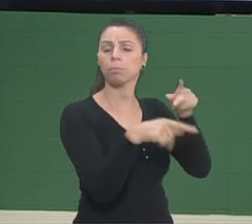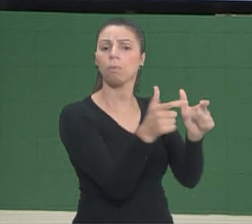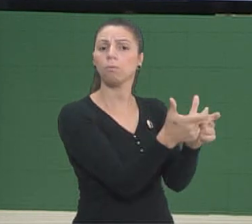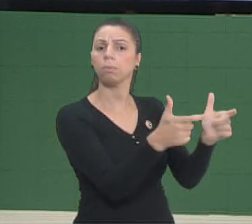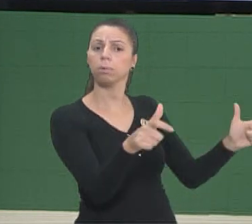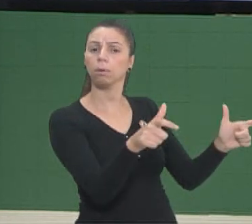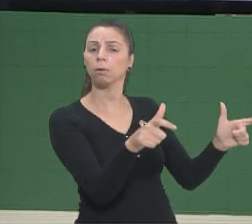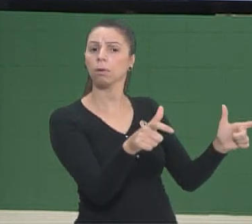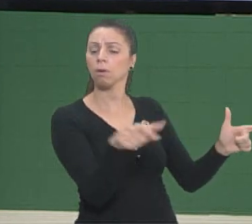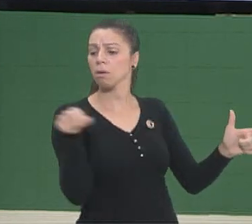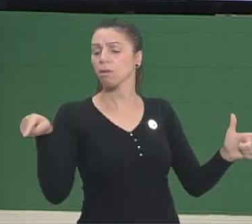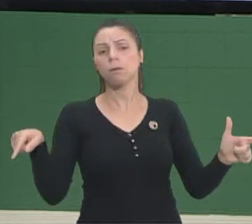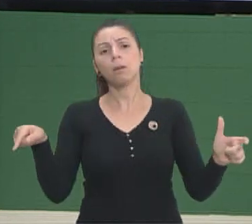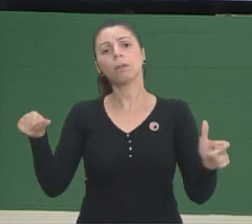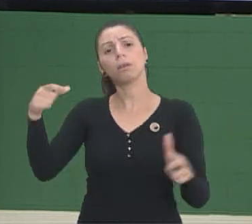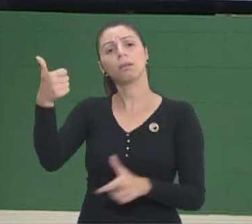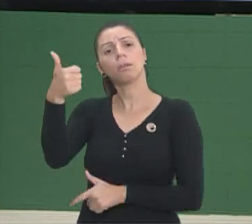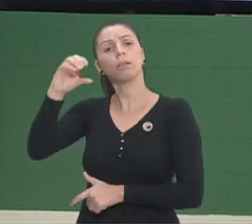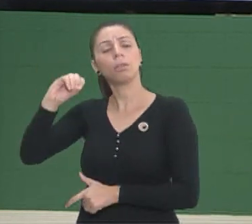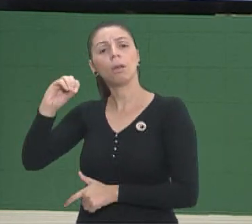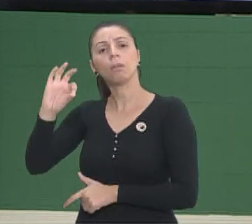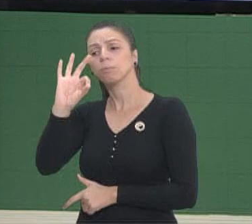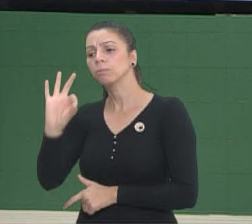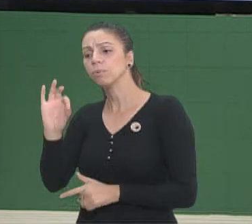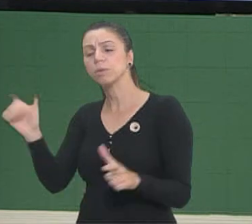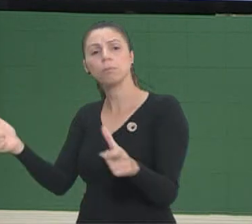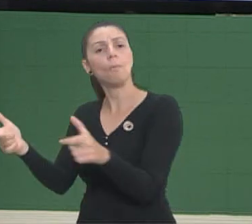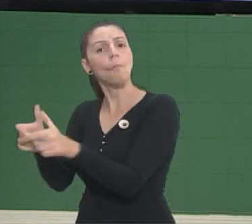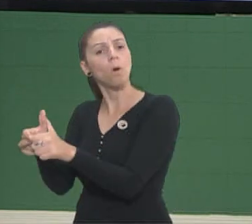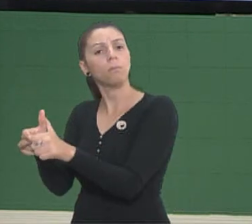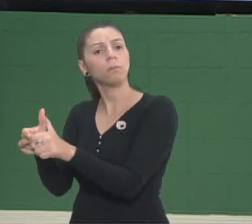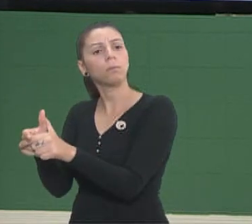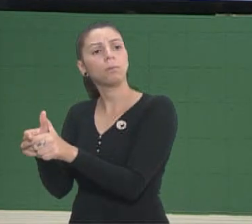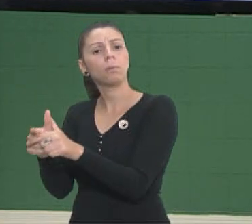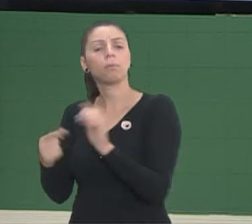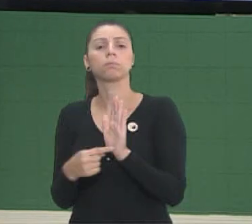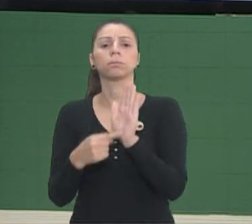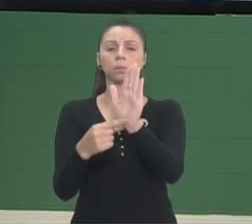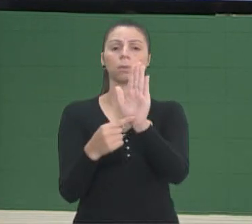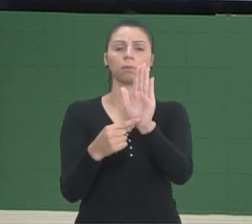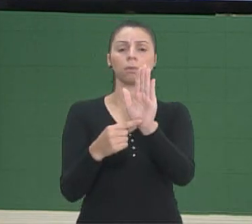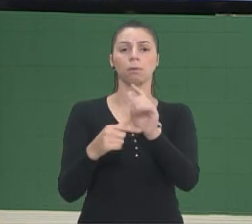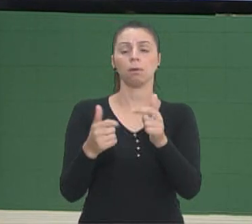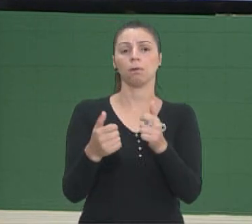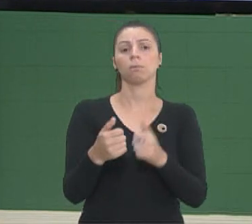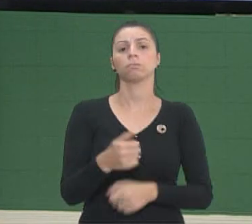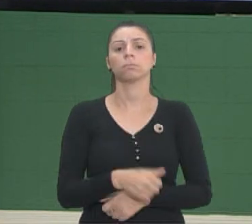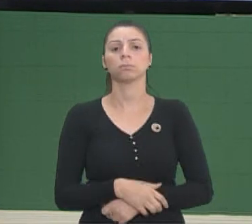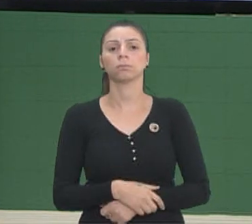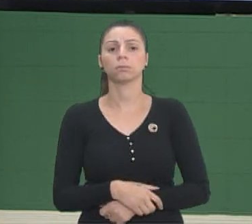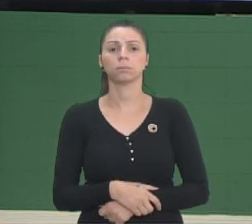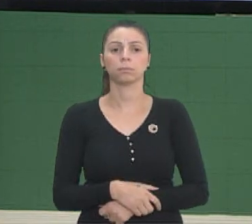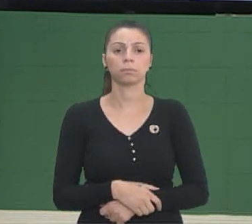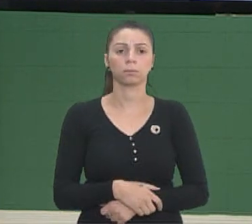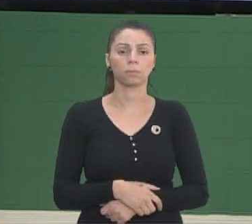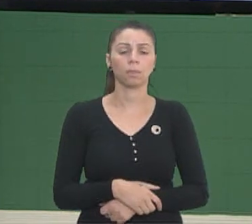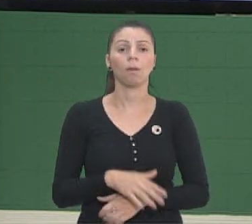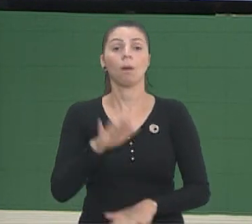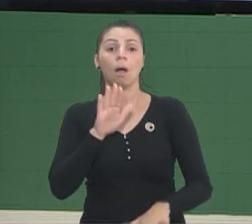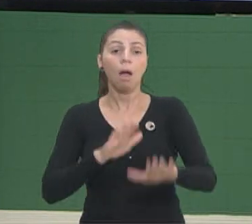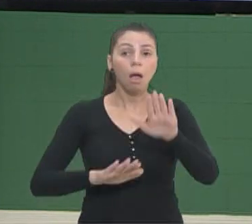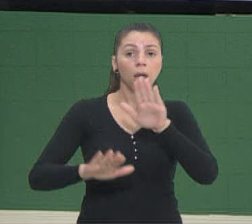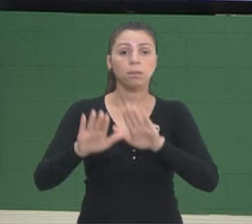de uma resposta, maior variedade de profissões e produtos no espaço urbano. Às